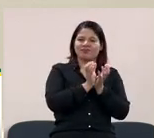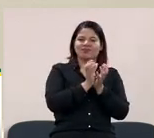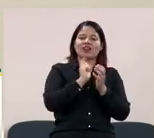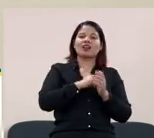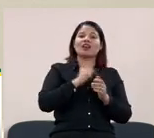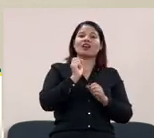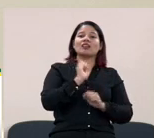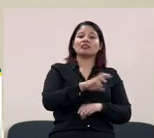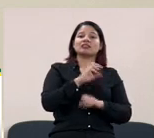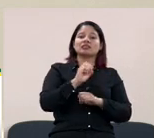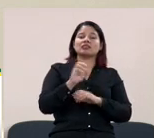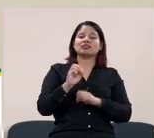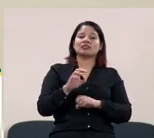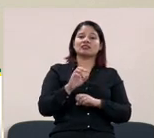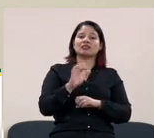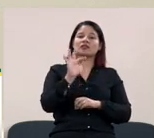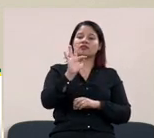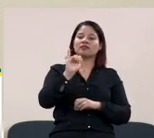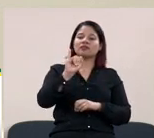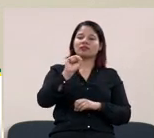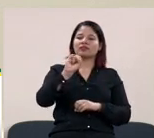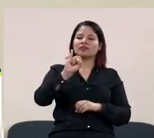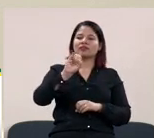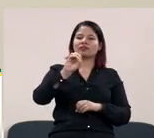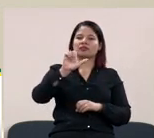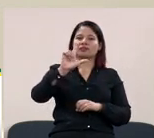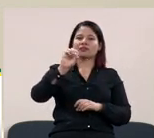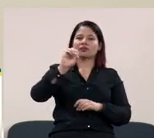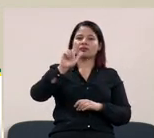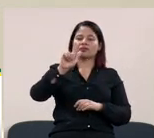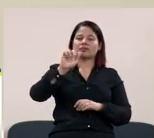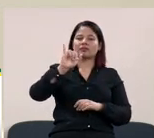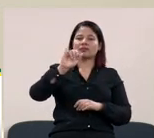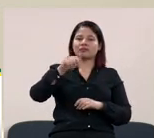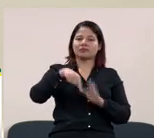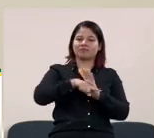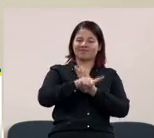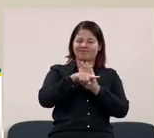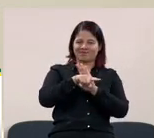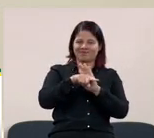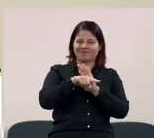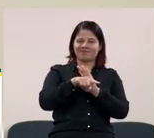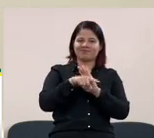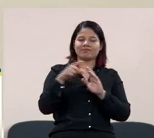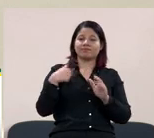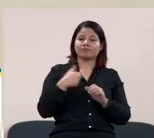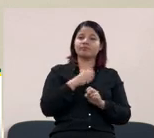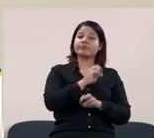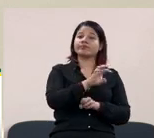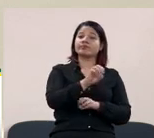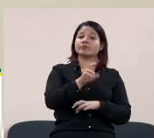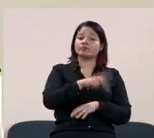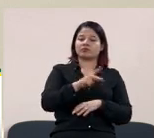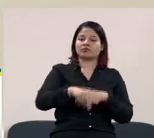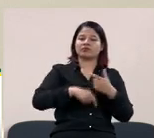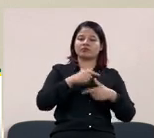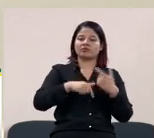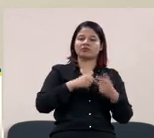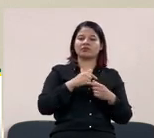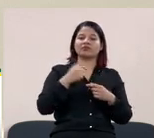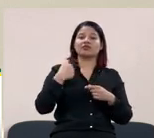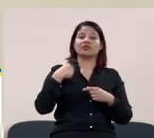de Fisiologia. E lá, deputado Paulo Leme, deputada Edalzinha, eu fui professor do seu marido,